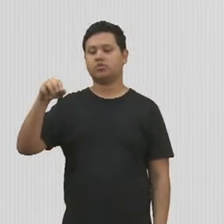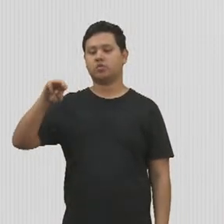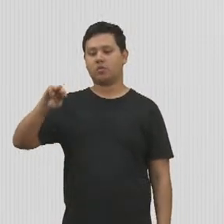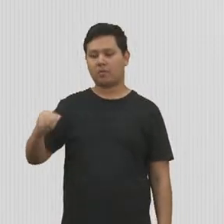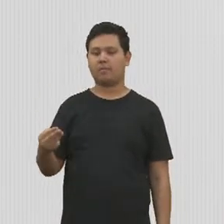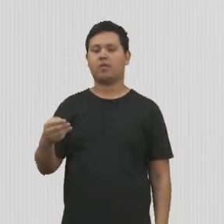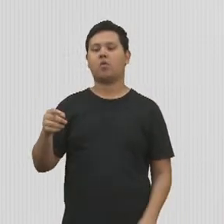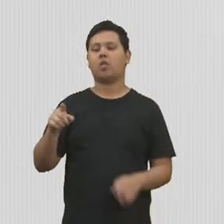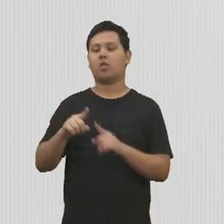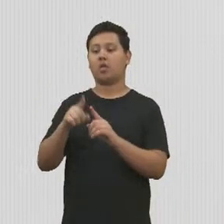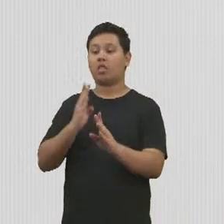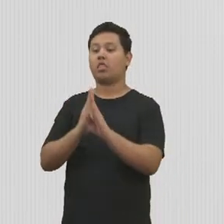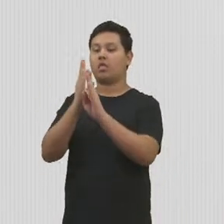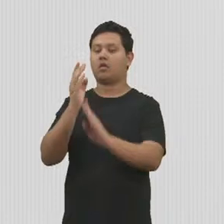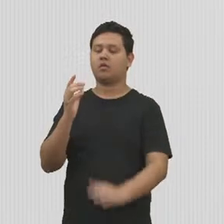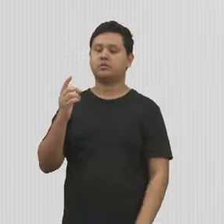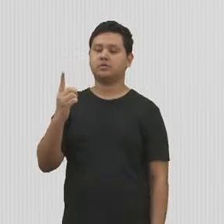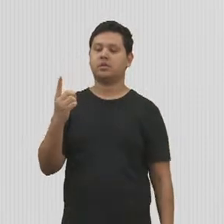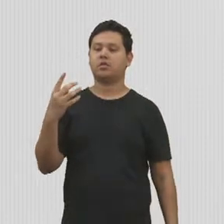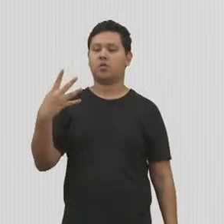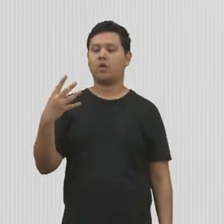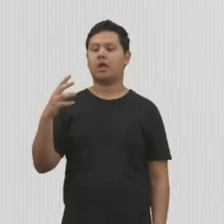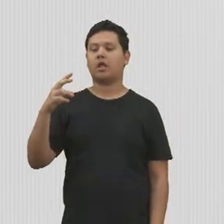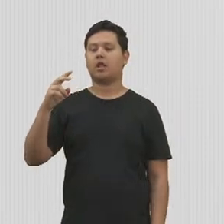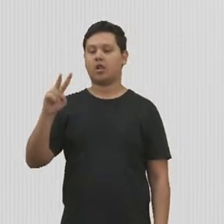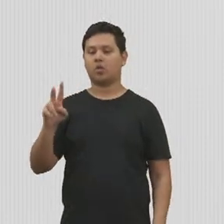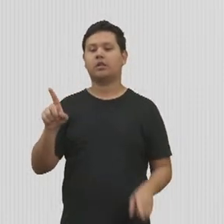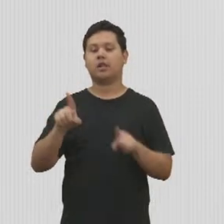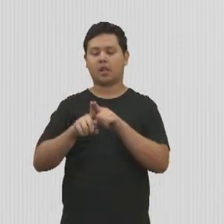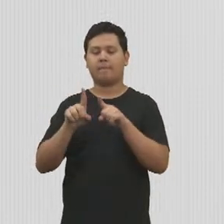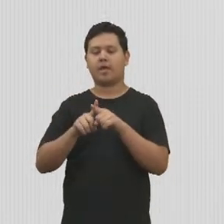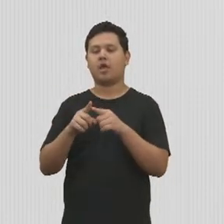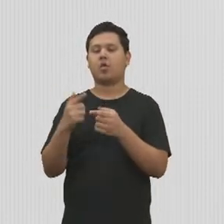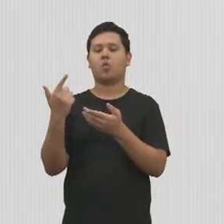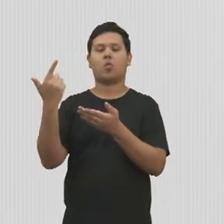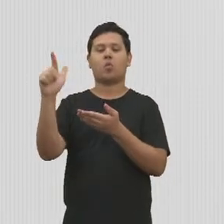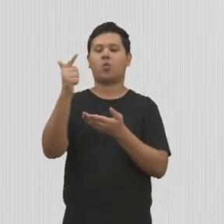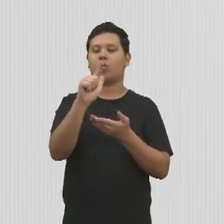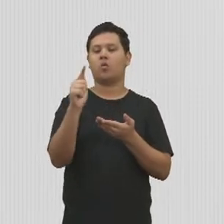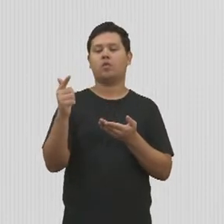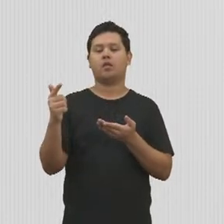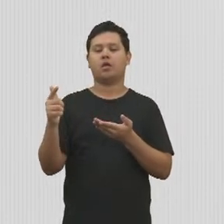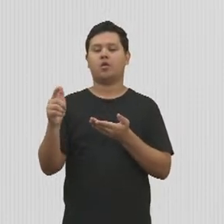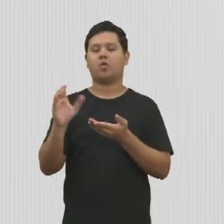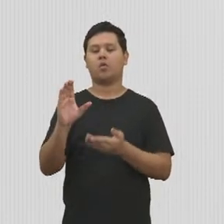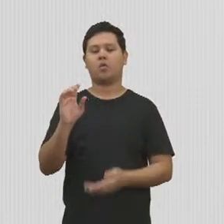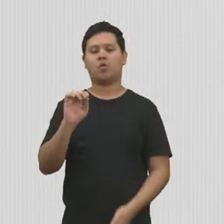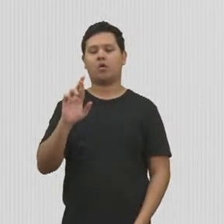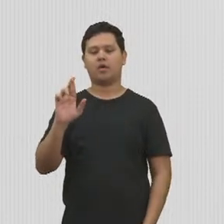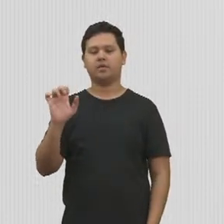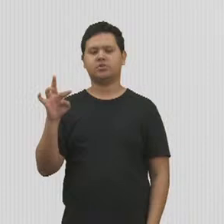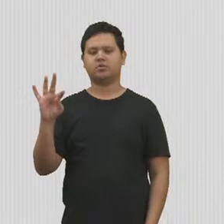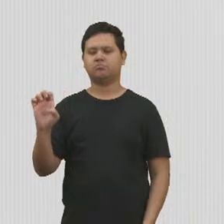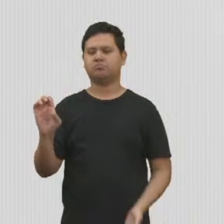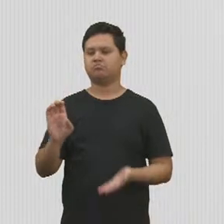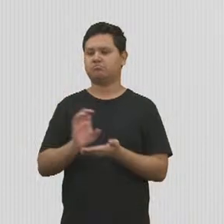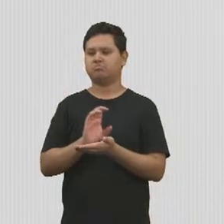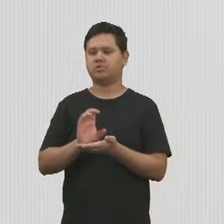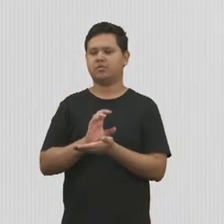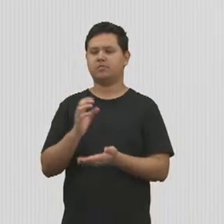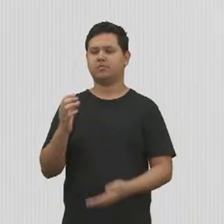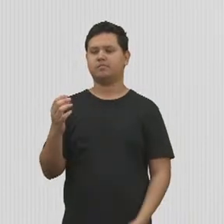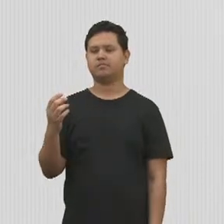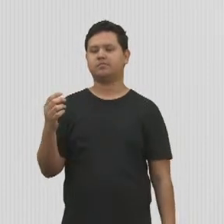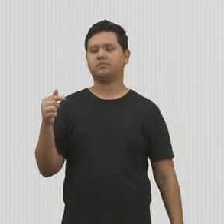em 142. Das transferências correntes, previmos no orçamento 802 milhões e